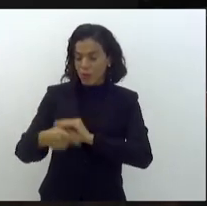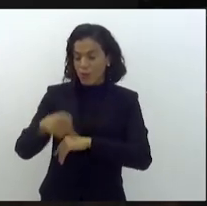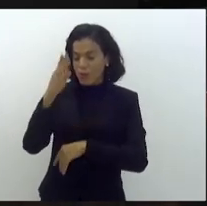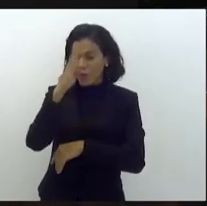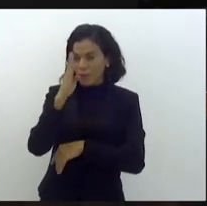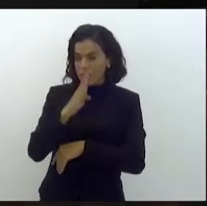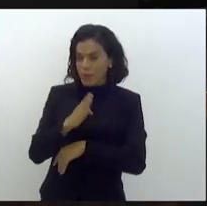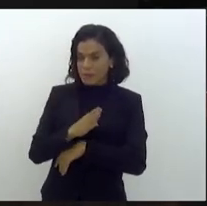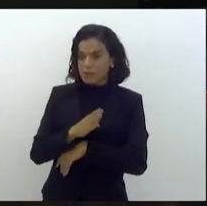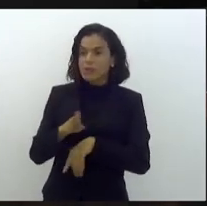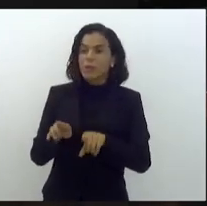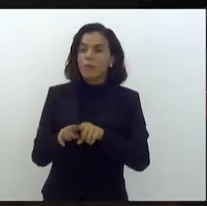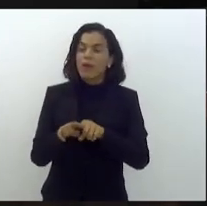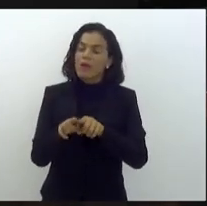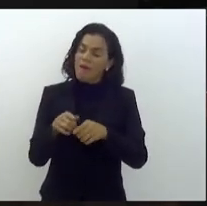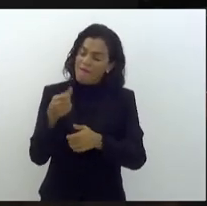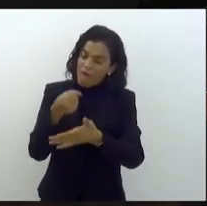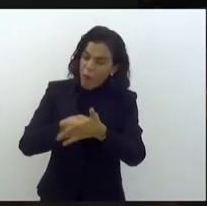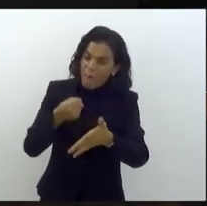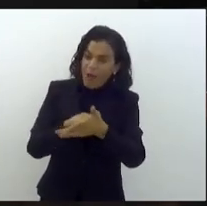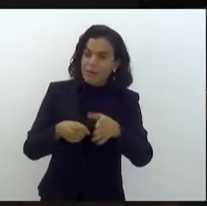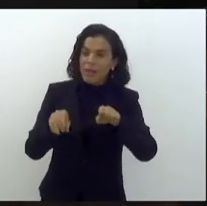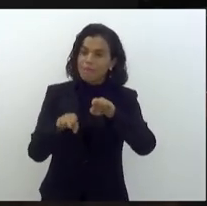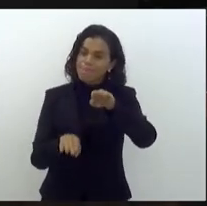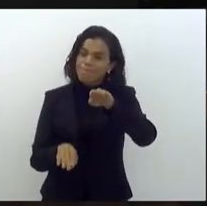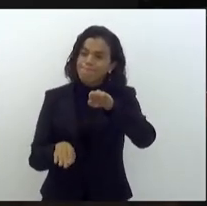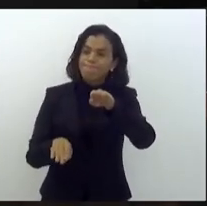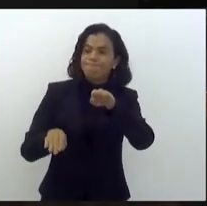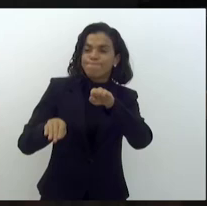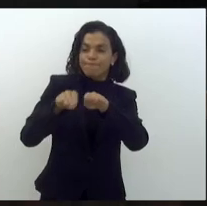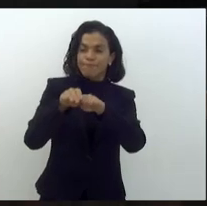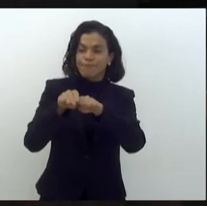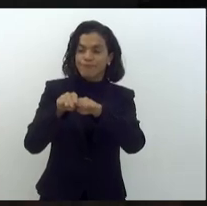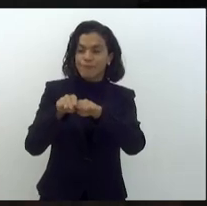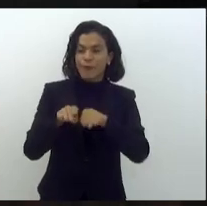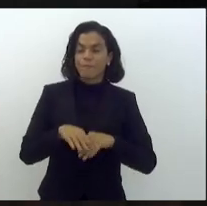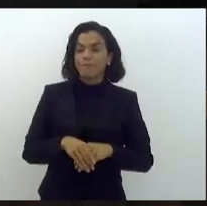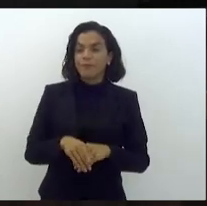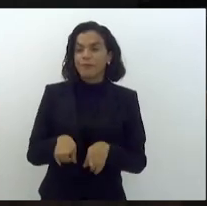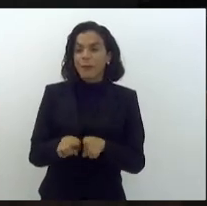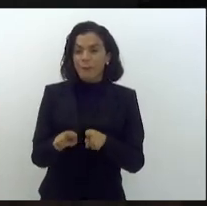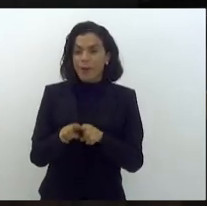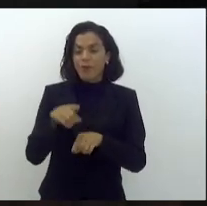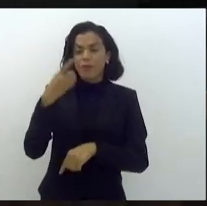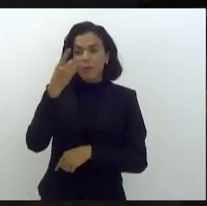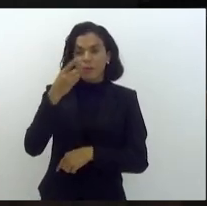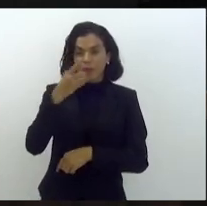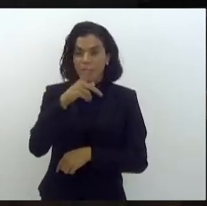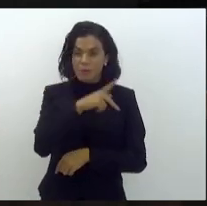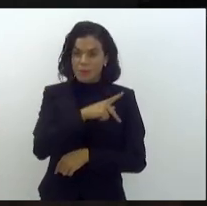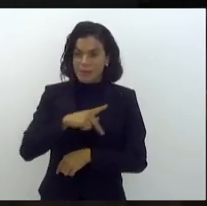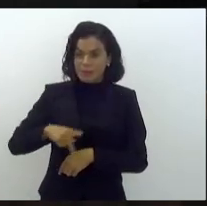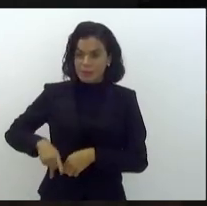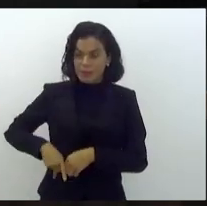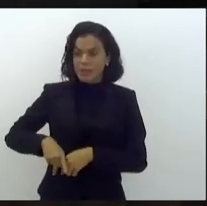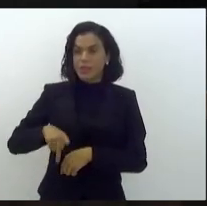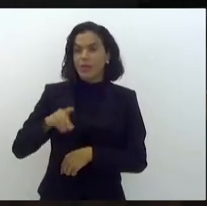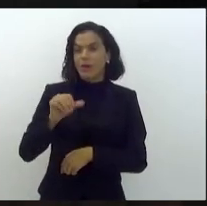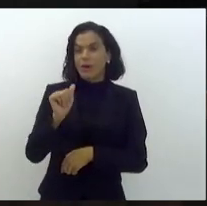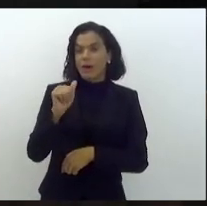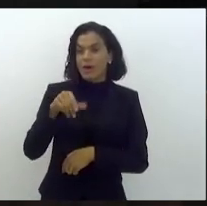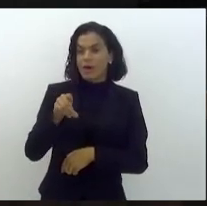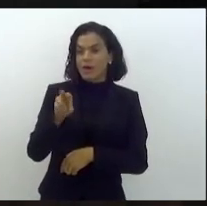possa combater a desigualdade defendendo o nosso federalismo o nosso coordenador do painel vai ser o deputado e o presidente da Comissão de orçamento André